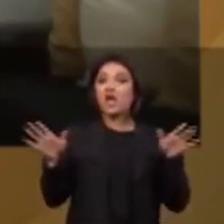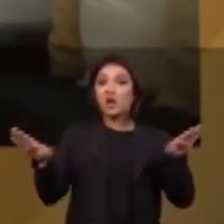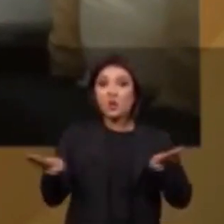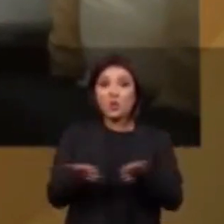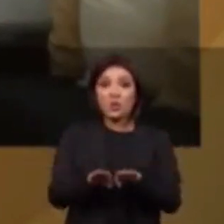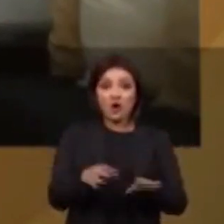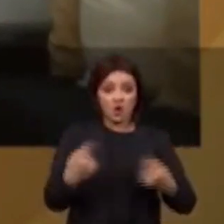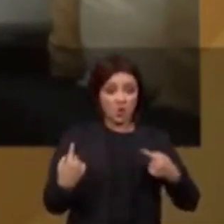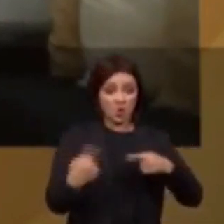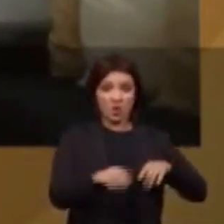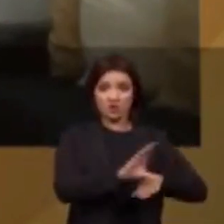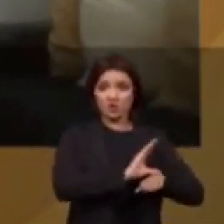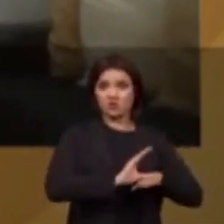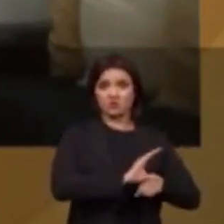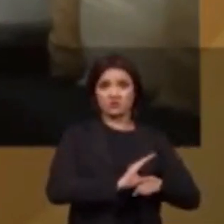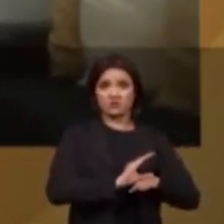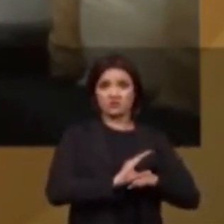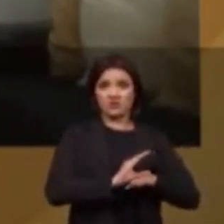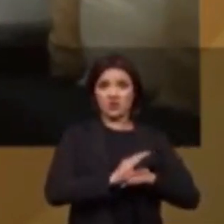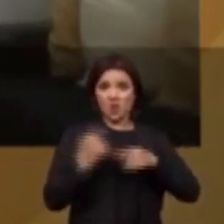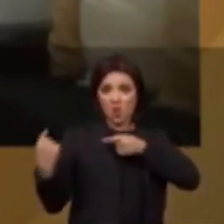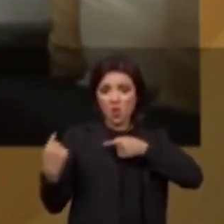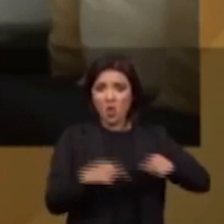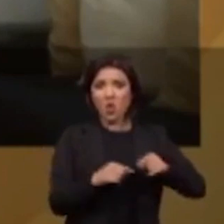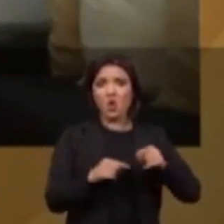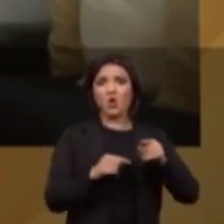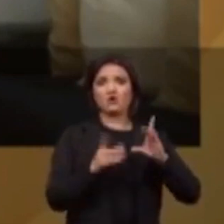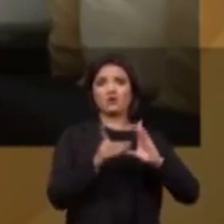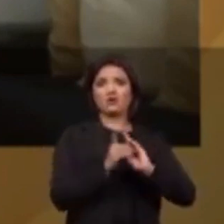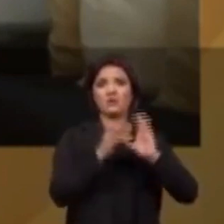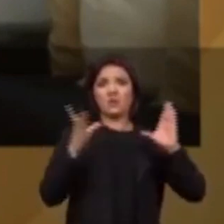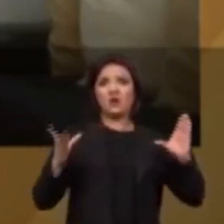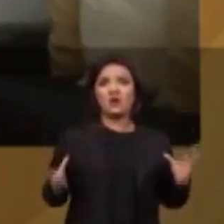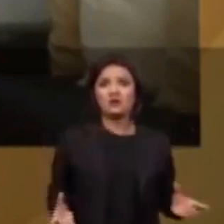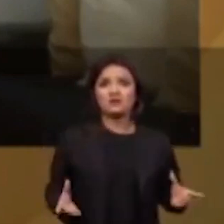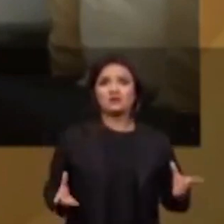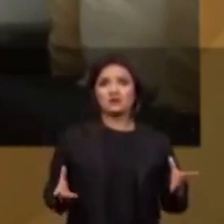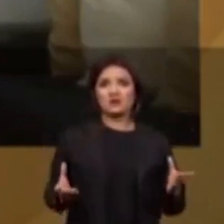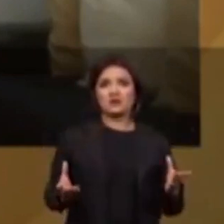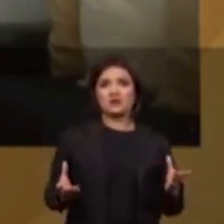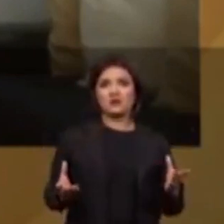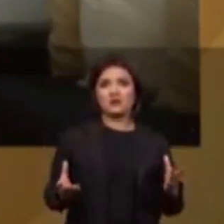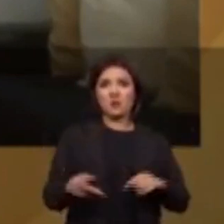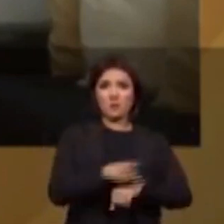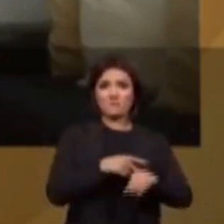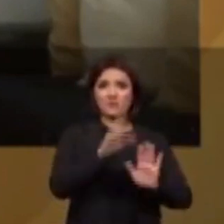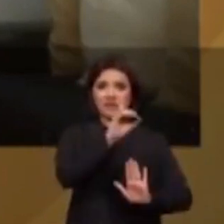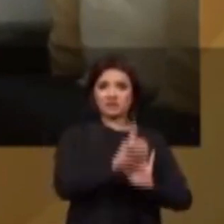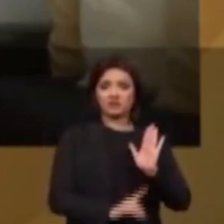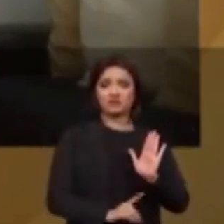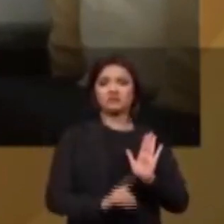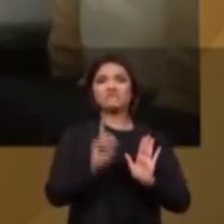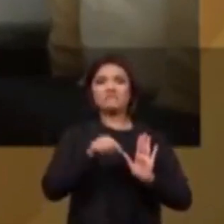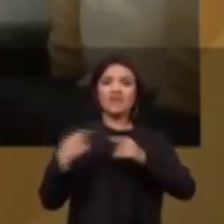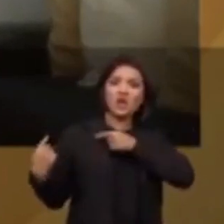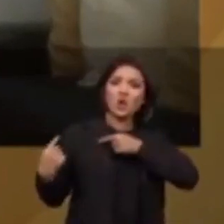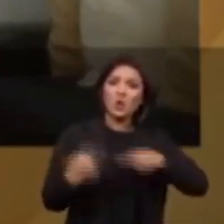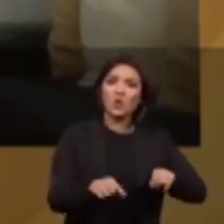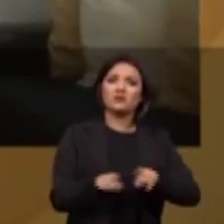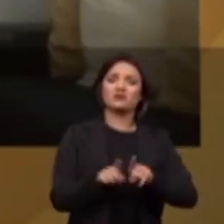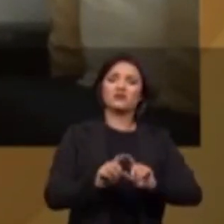Federal, é atentar contra a democracia, é atentar contra o Estado de Direito, é atentar contra a